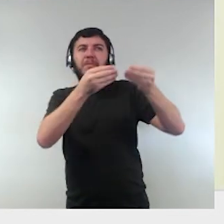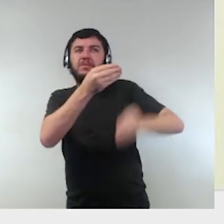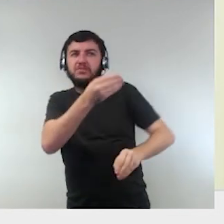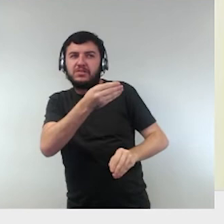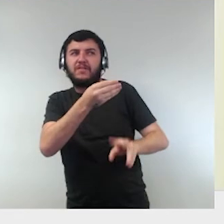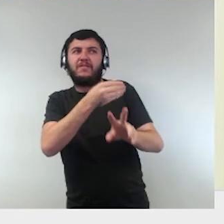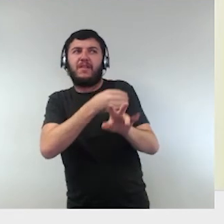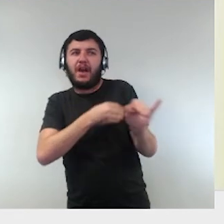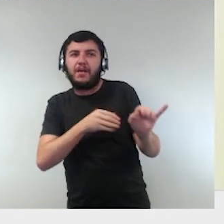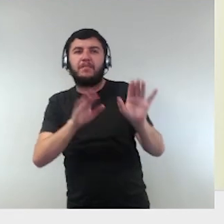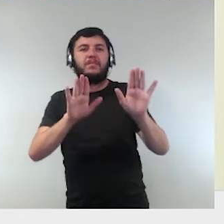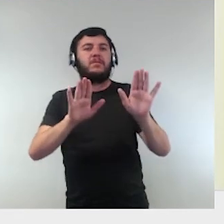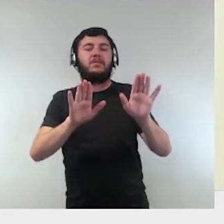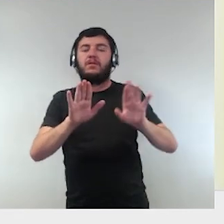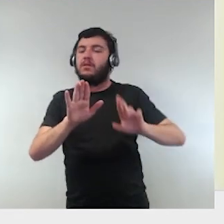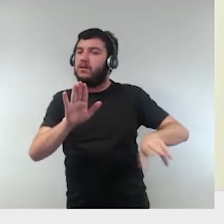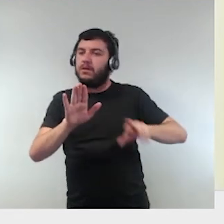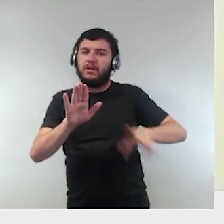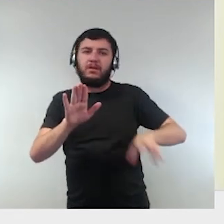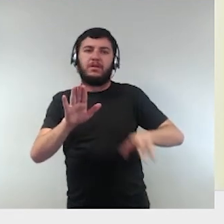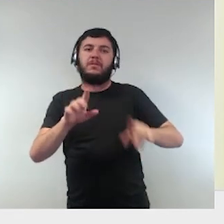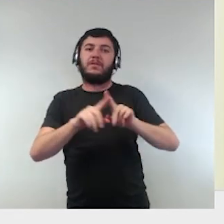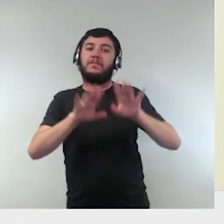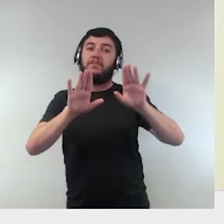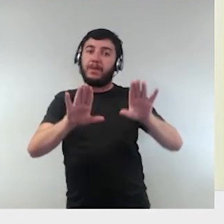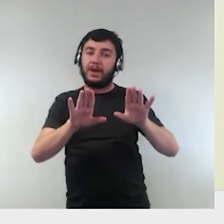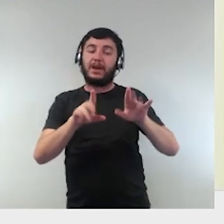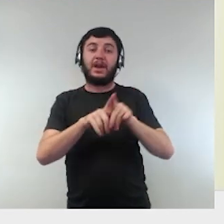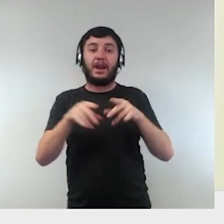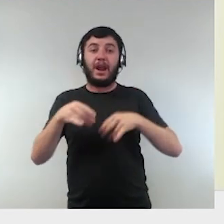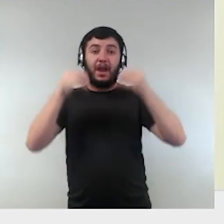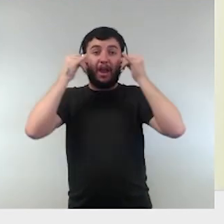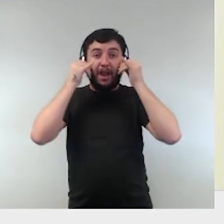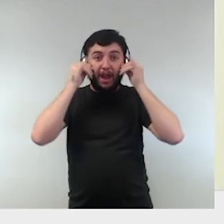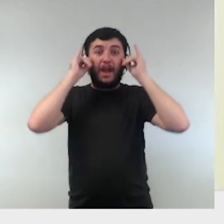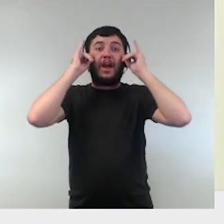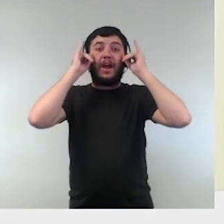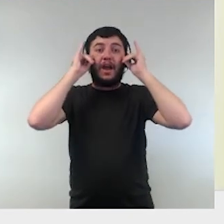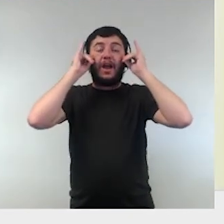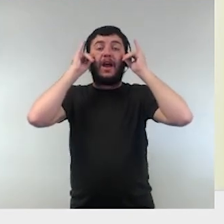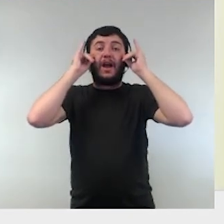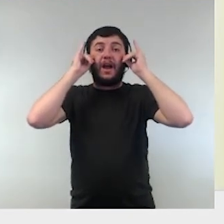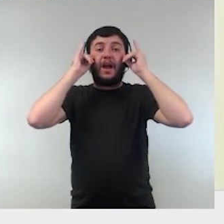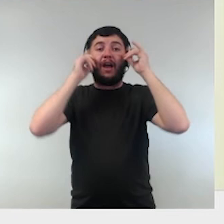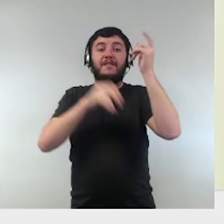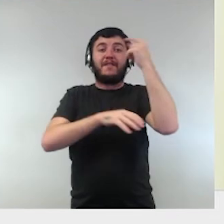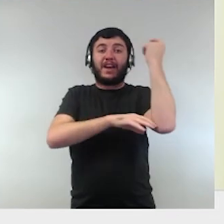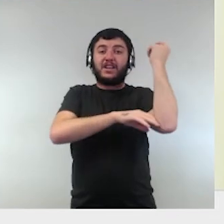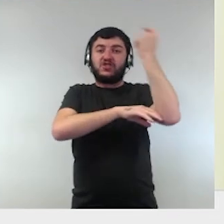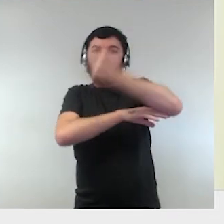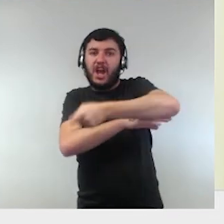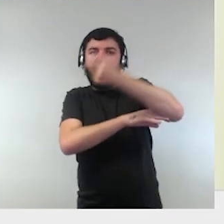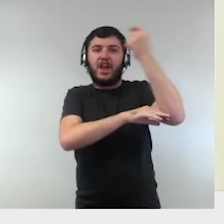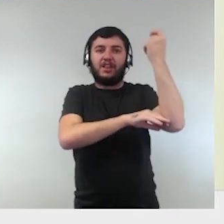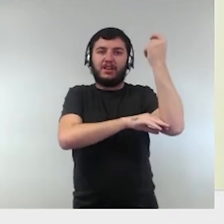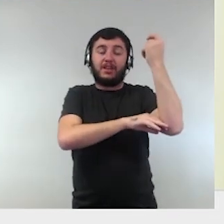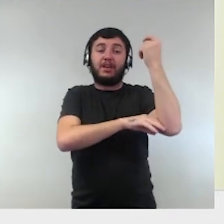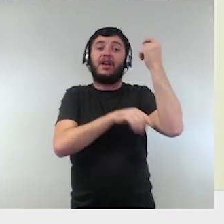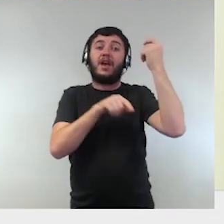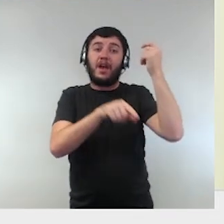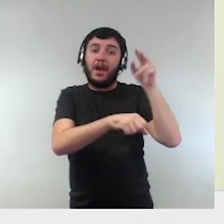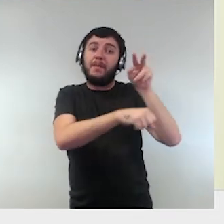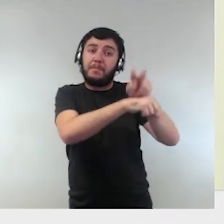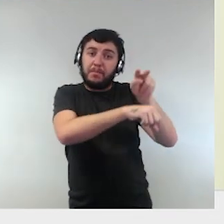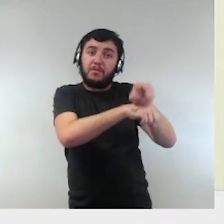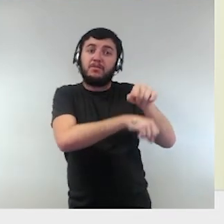da vaquejada, a cauda do boi ela é protegida. E esses protetores evitam qualquer tipo de lesão. E outro detalhe,